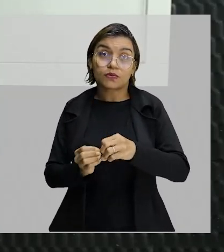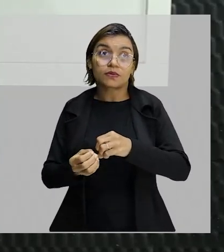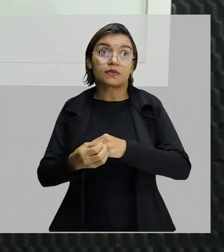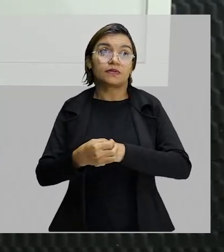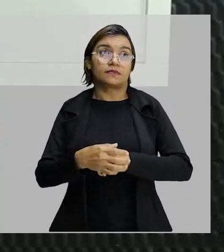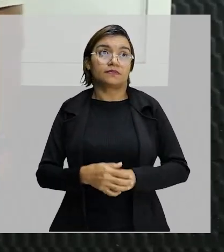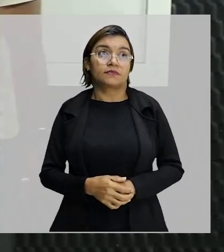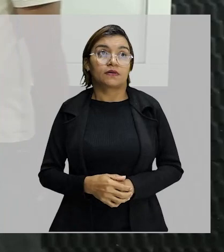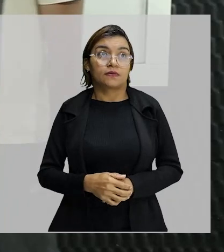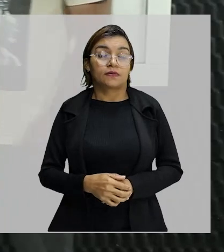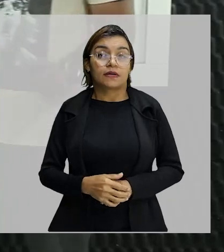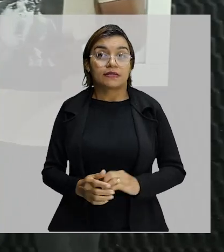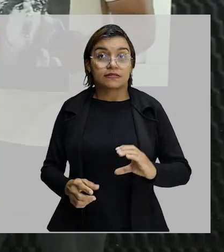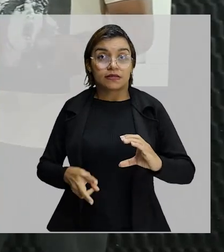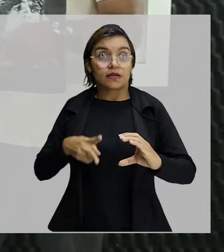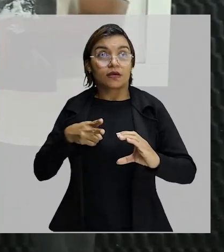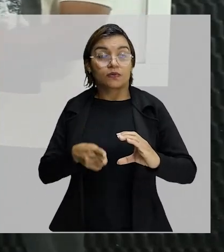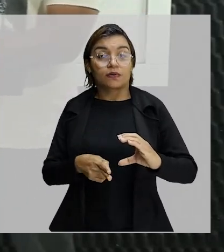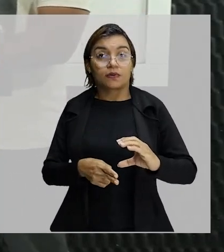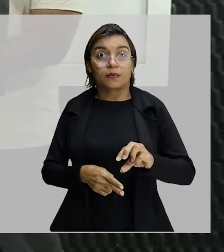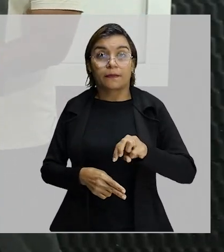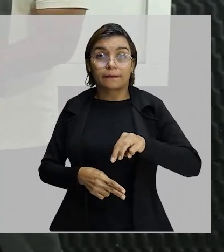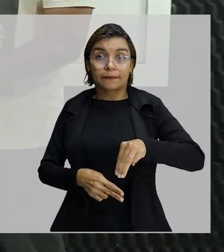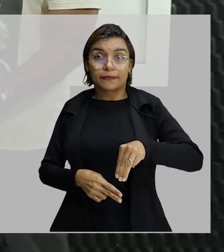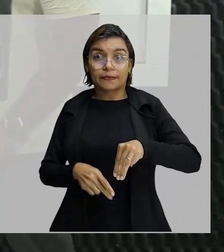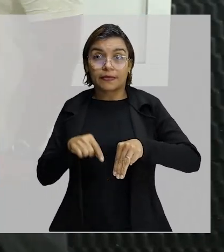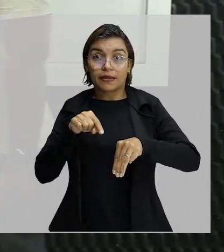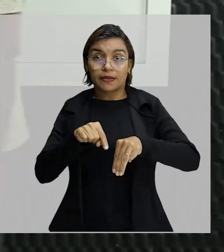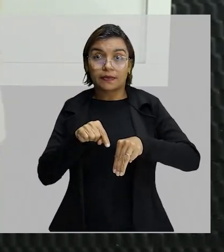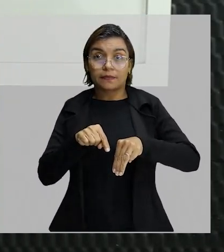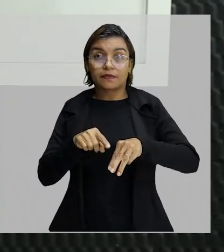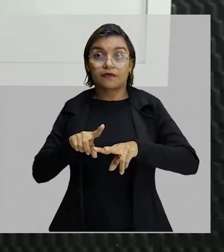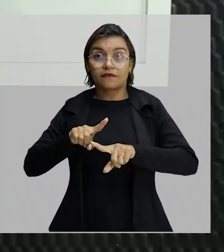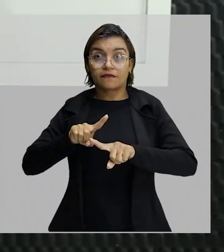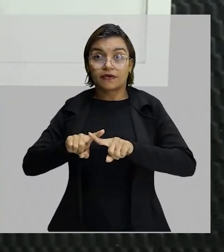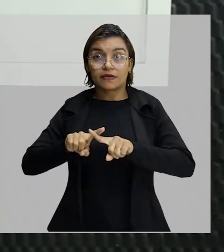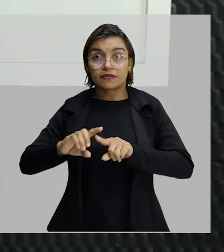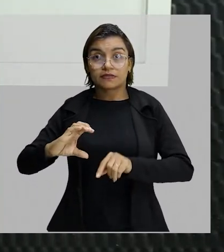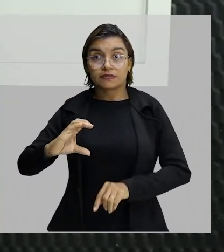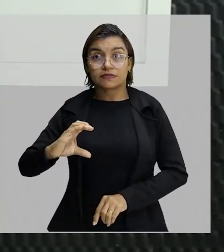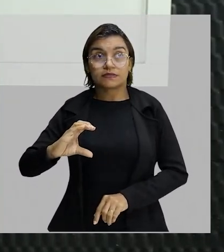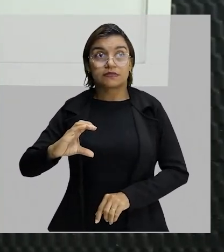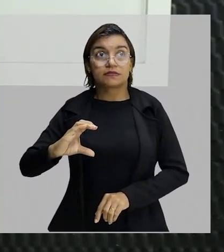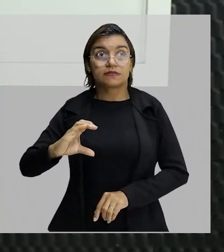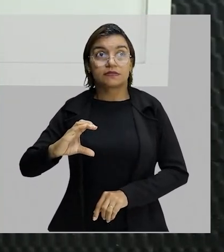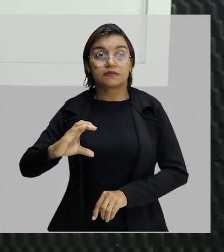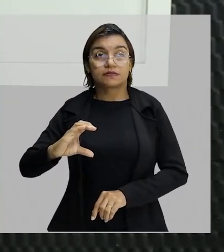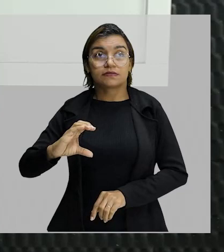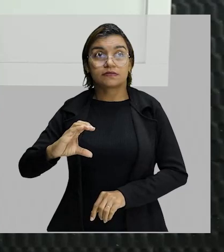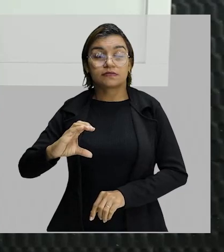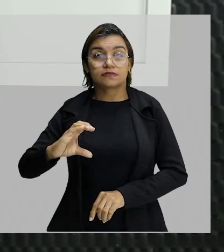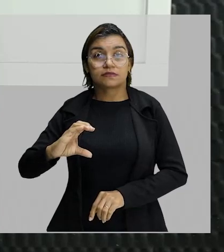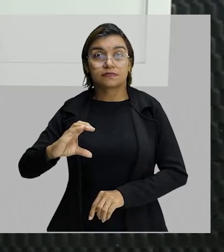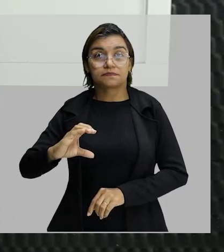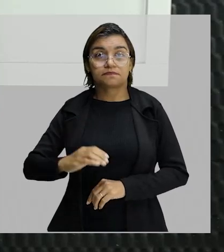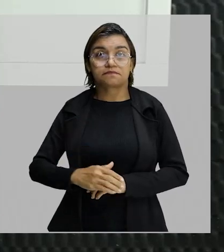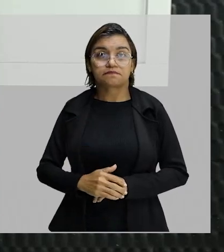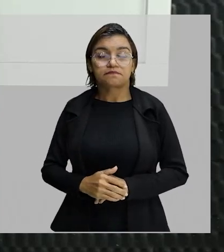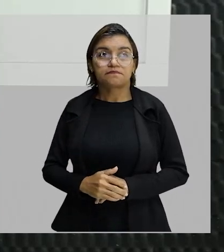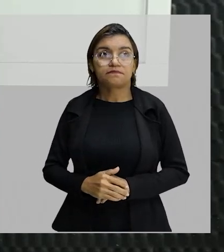capacidade térmica. Quer dizer, massa vezes o calor específico, desculpa. Então, capacidade térmica também é calculado,